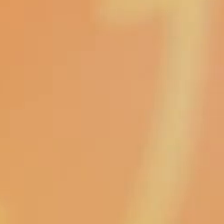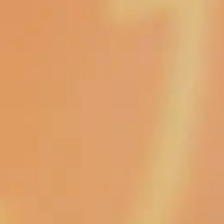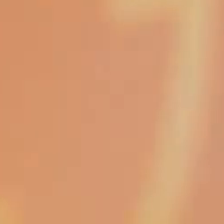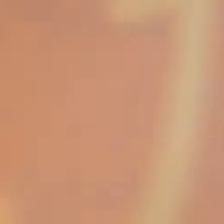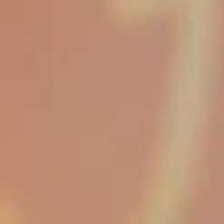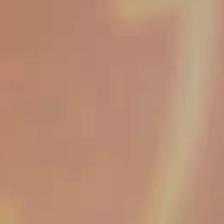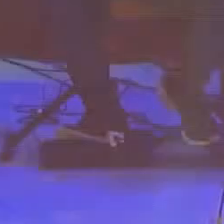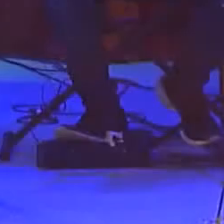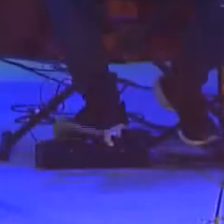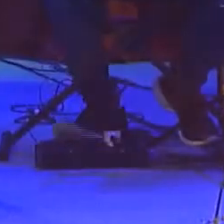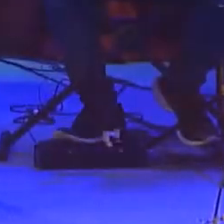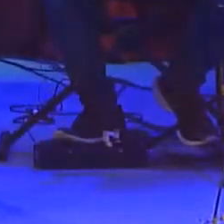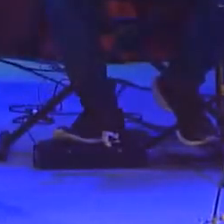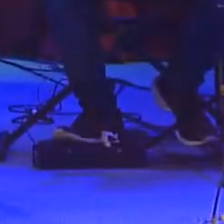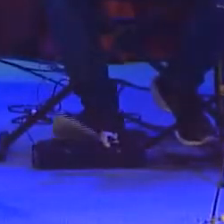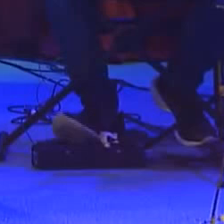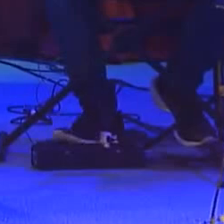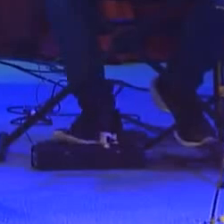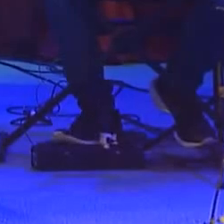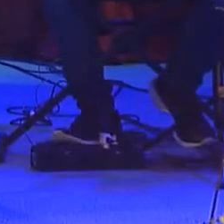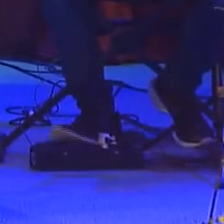mãos eu quero